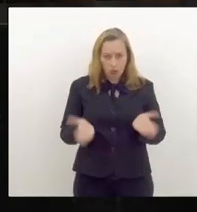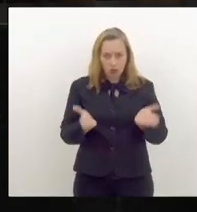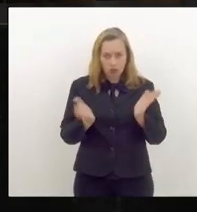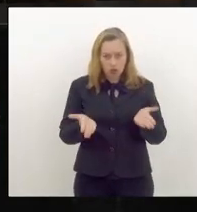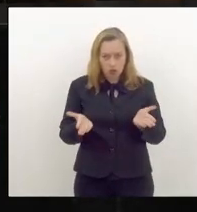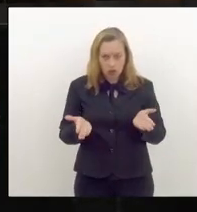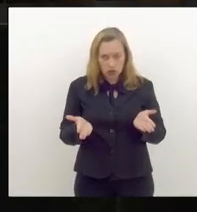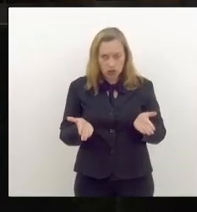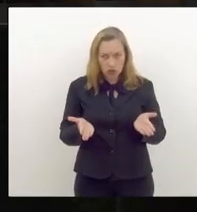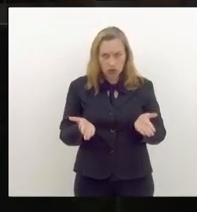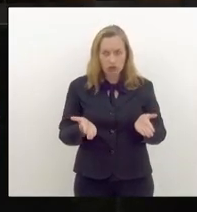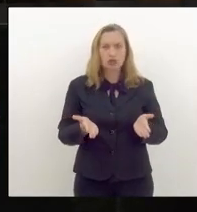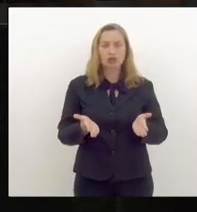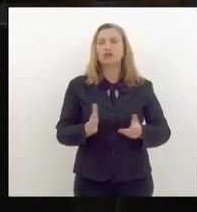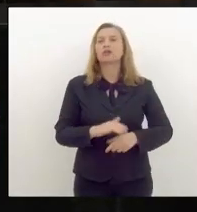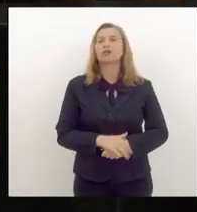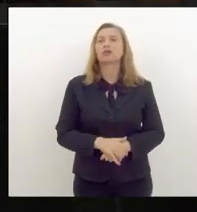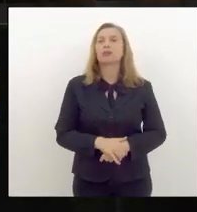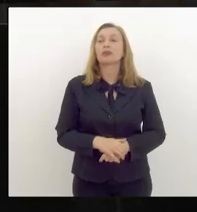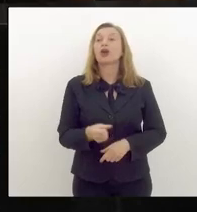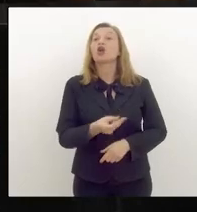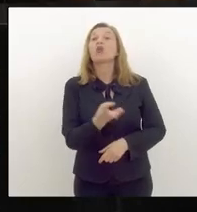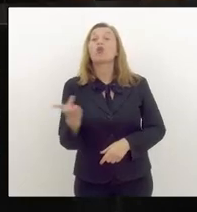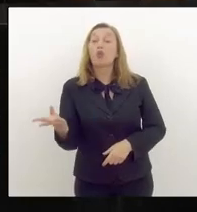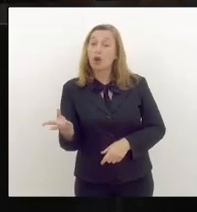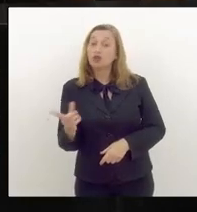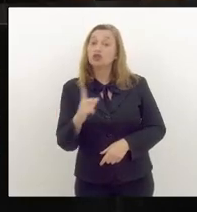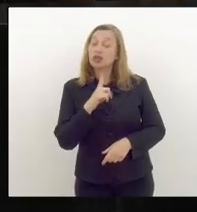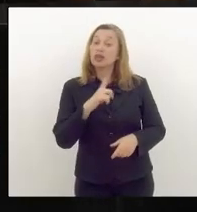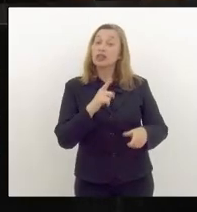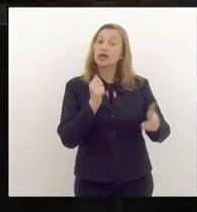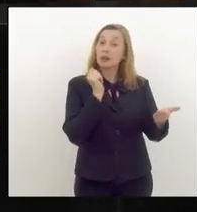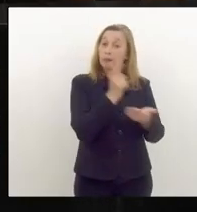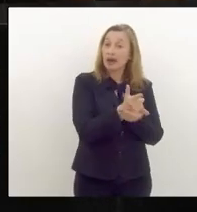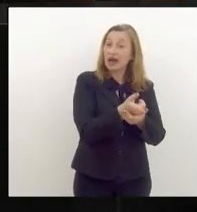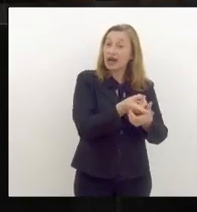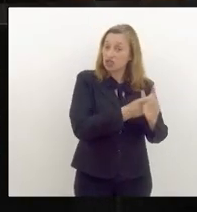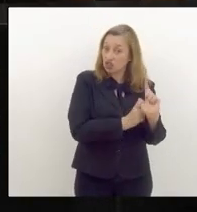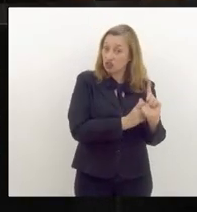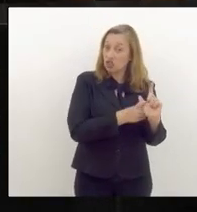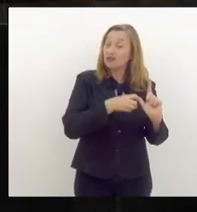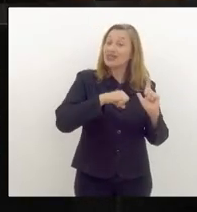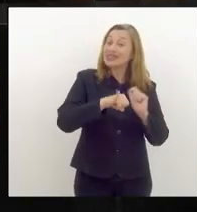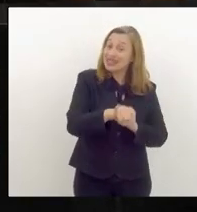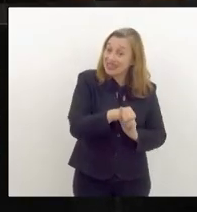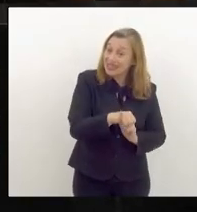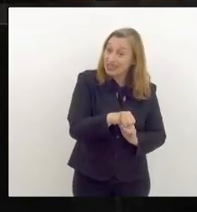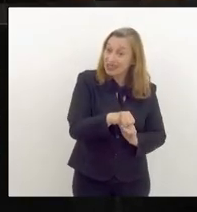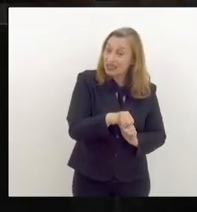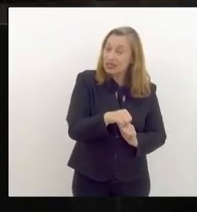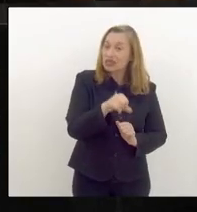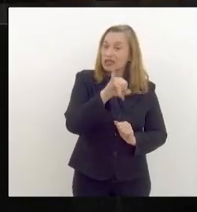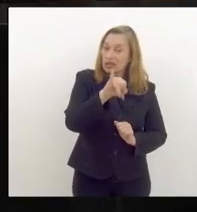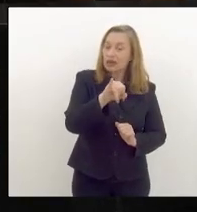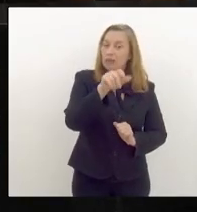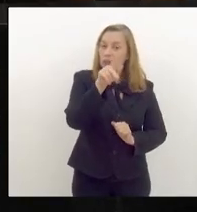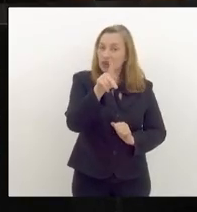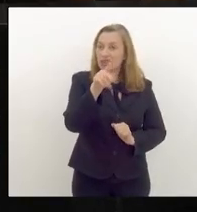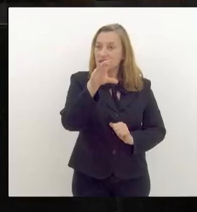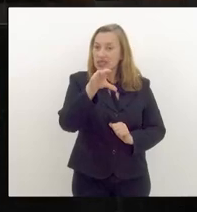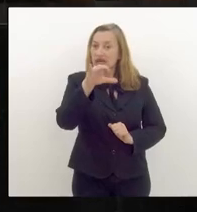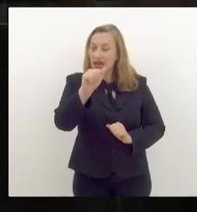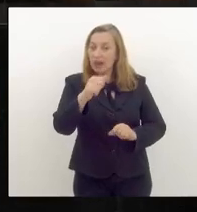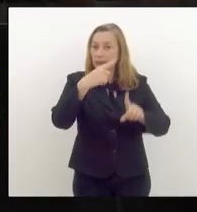que simulasse quanto a restaria que pagar de dívida se fosse IPCA mais